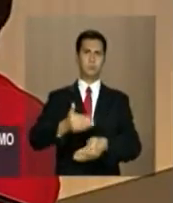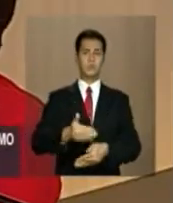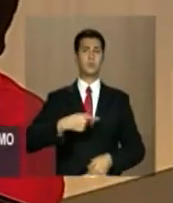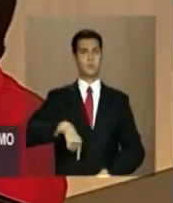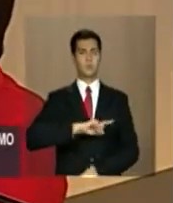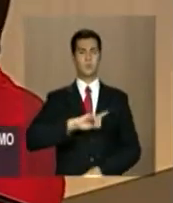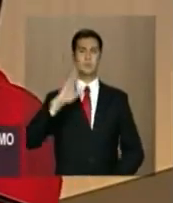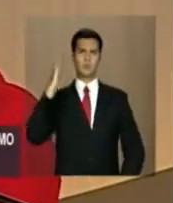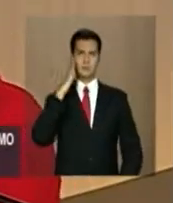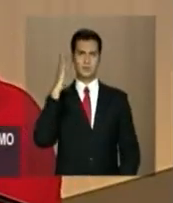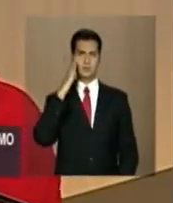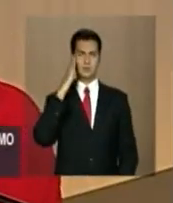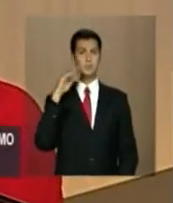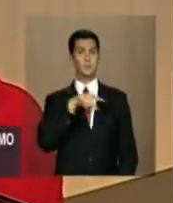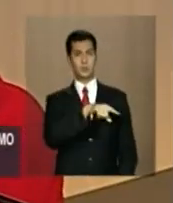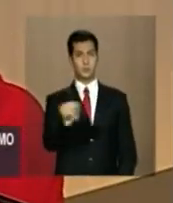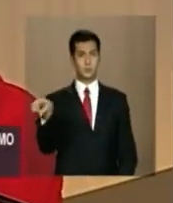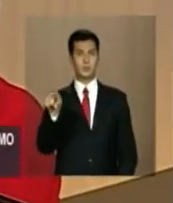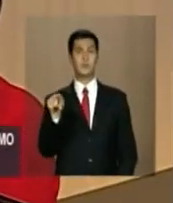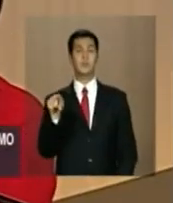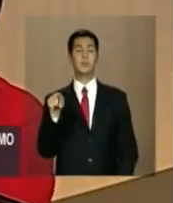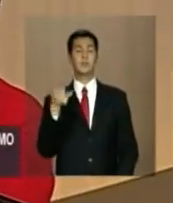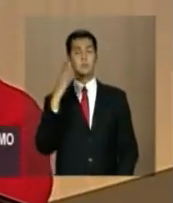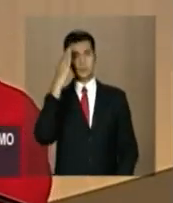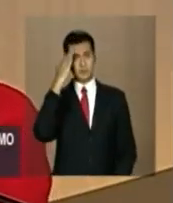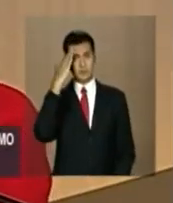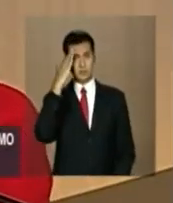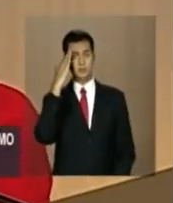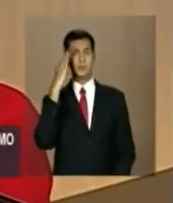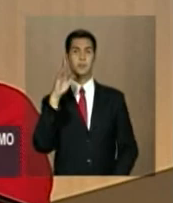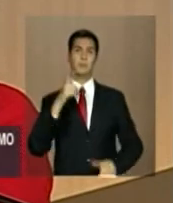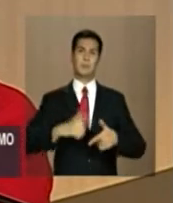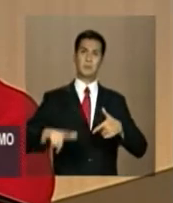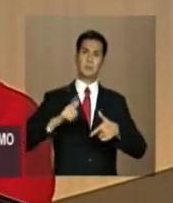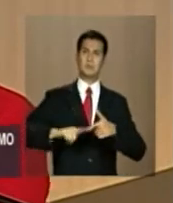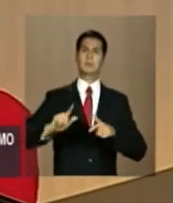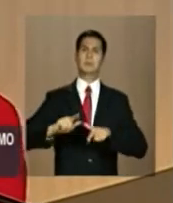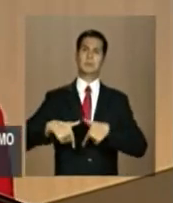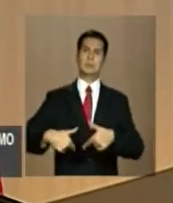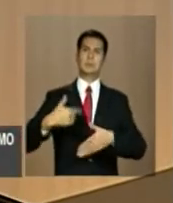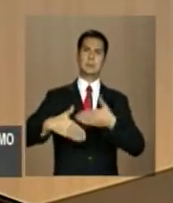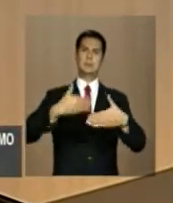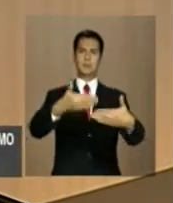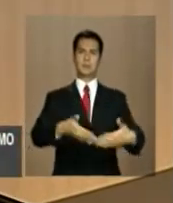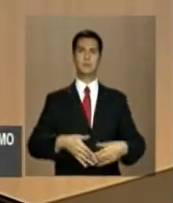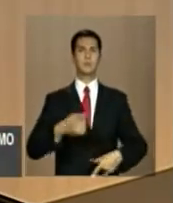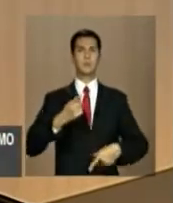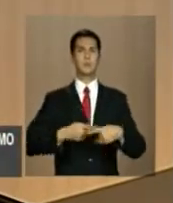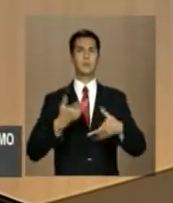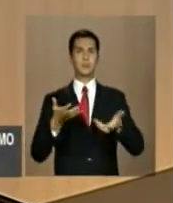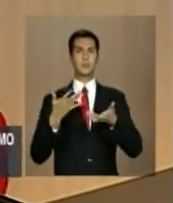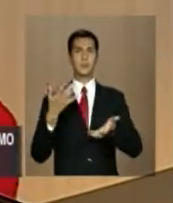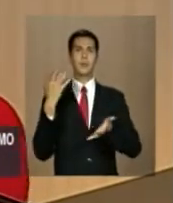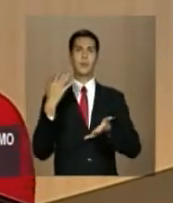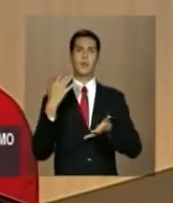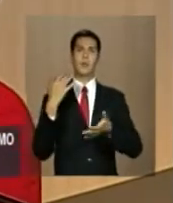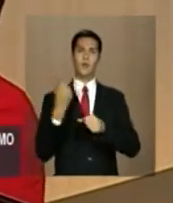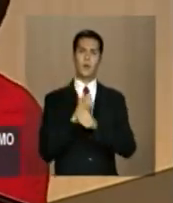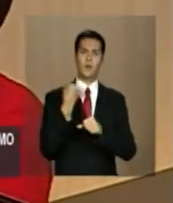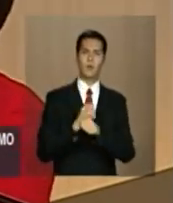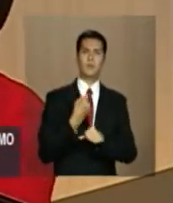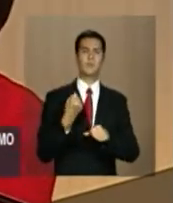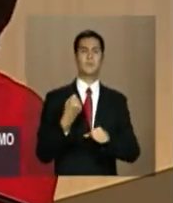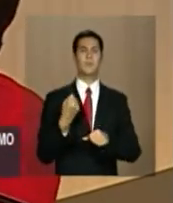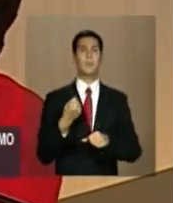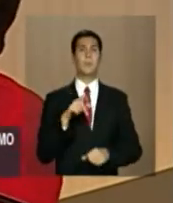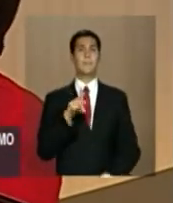todas aquelas coisas que você e o Pezão têm de enfrentar e superar para a gente poder fazer uma obra. O Pezão